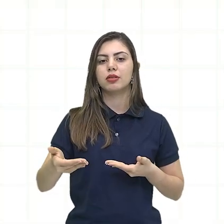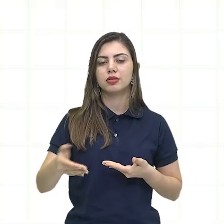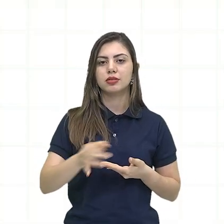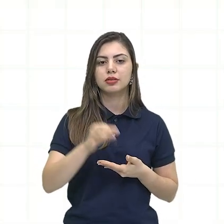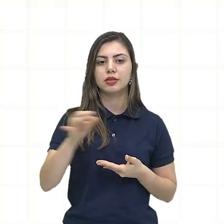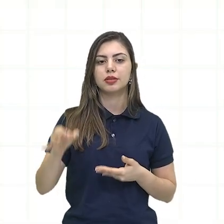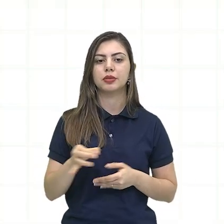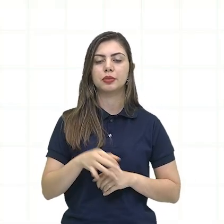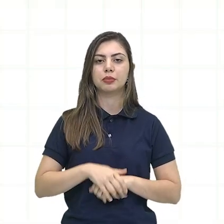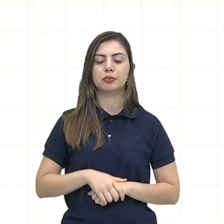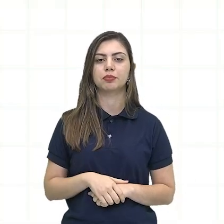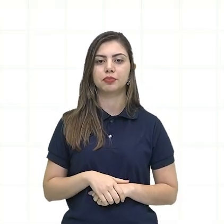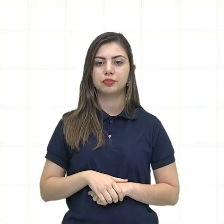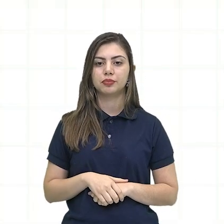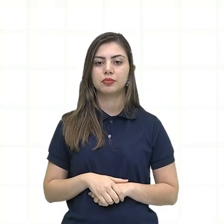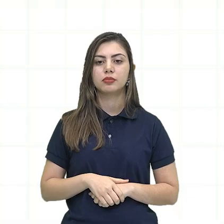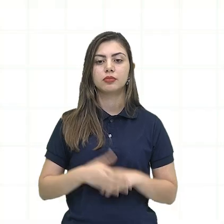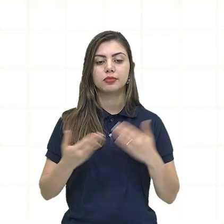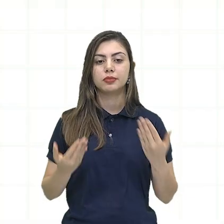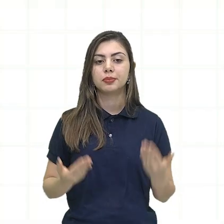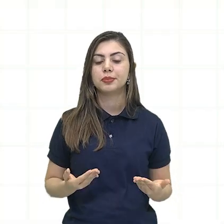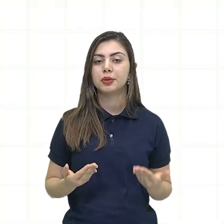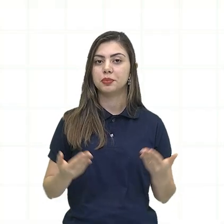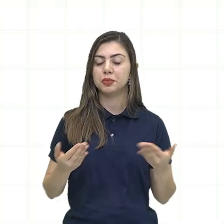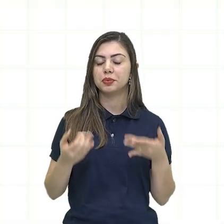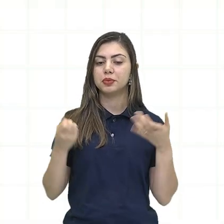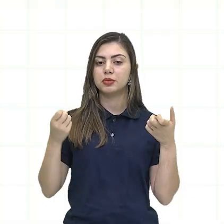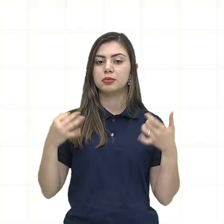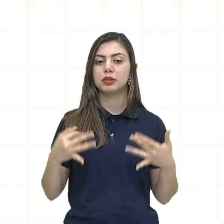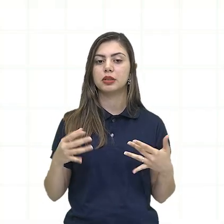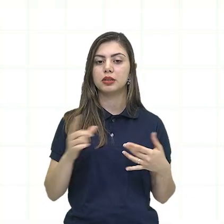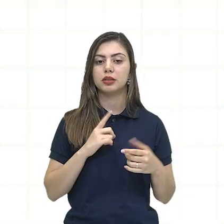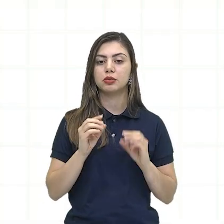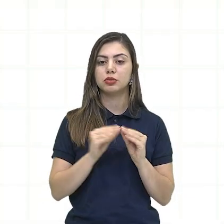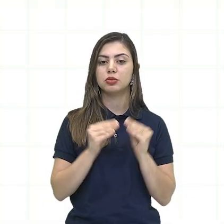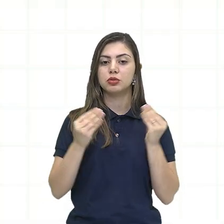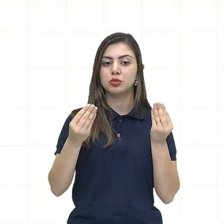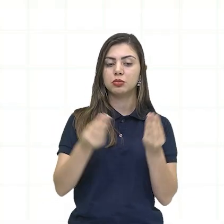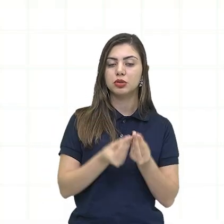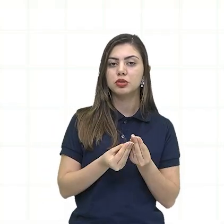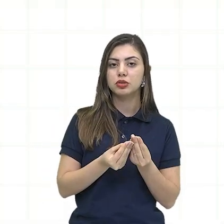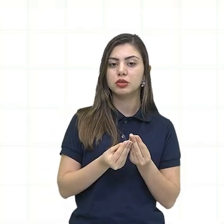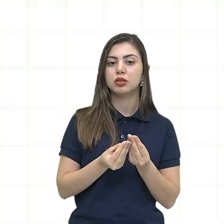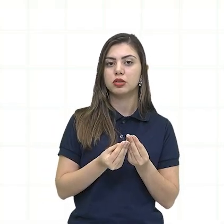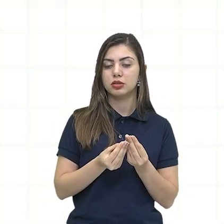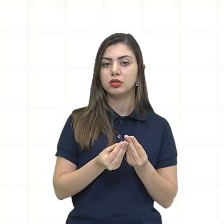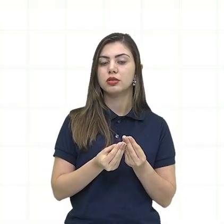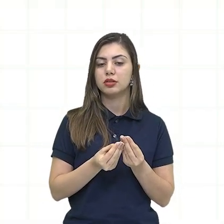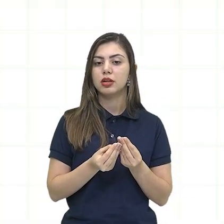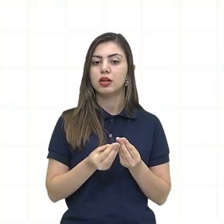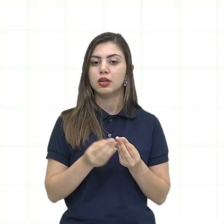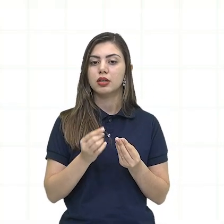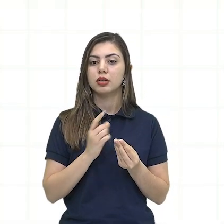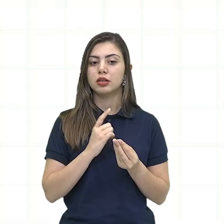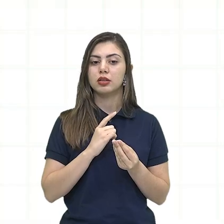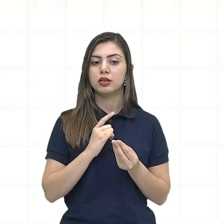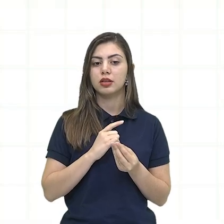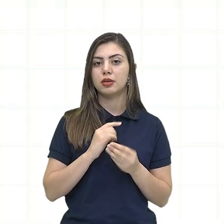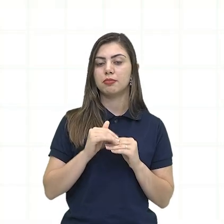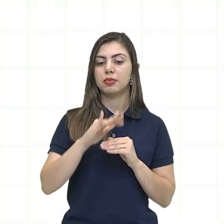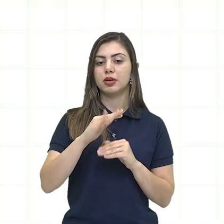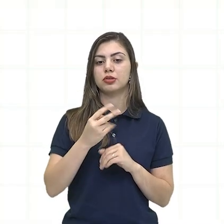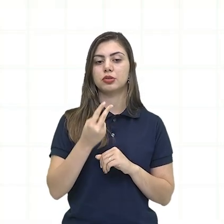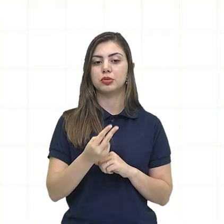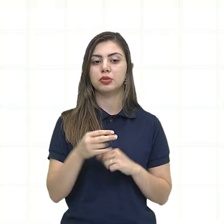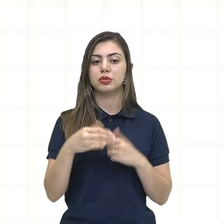de reação, há a permutação entre os elementos da substância composta, em que o ânion